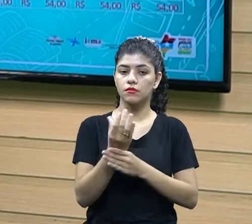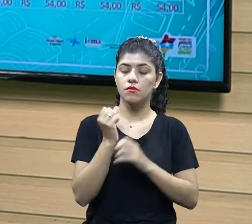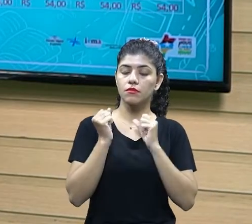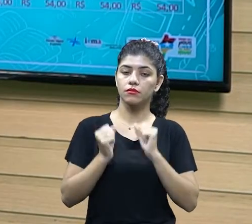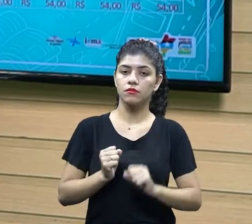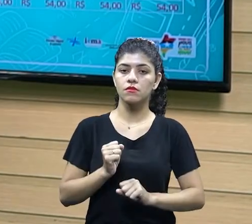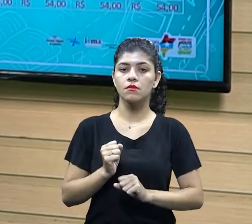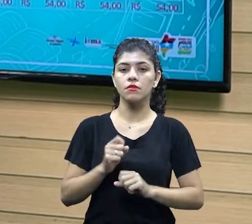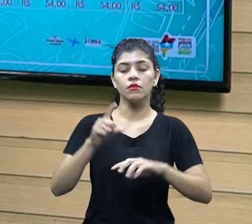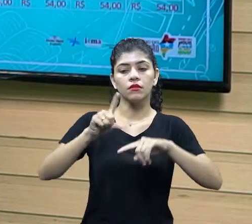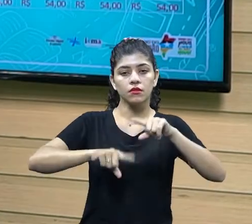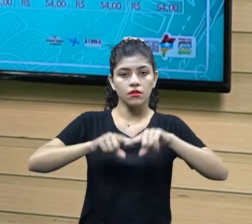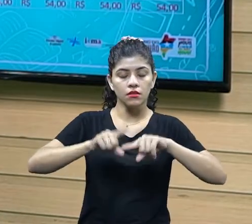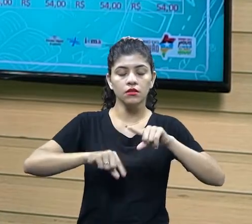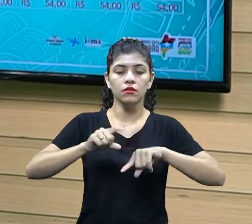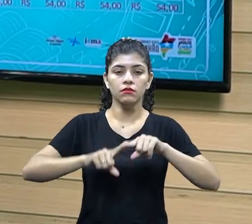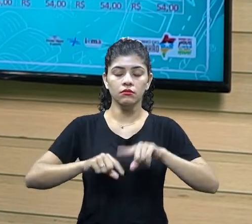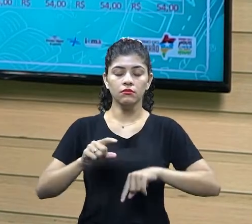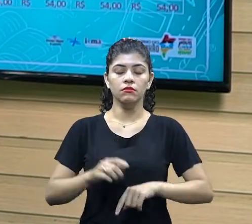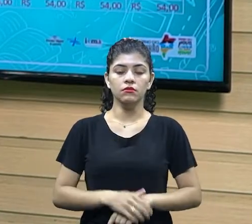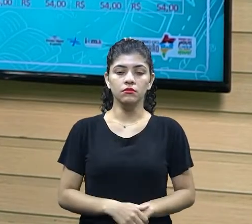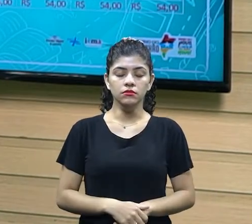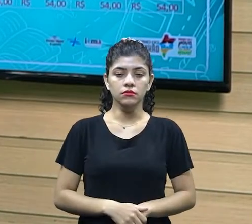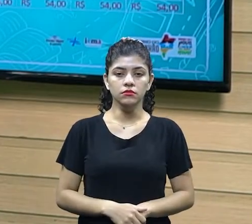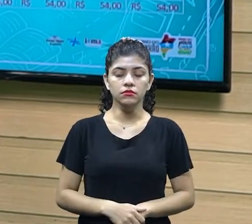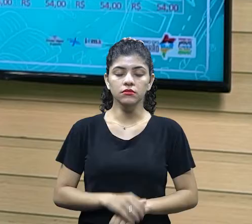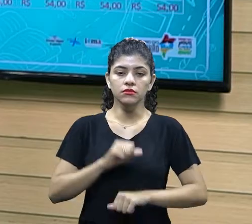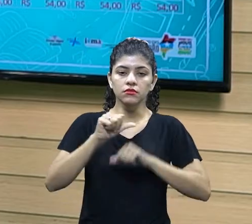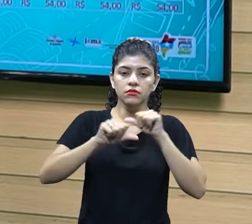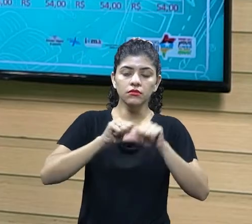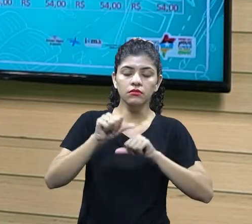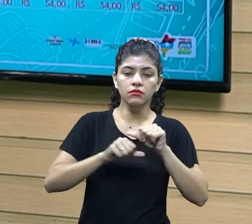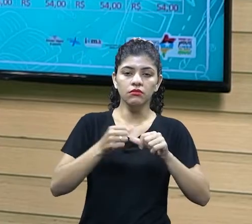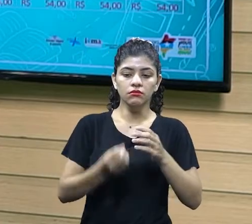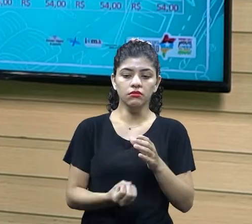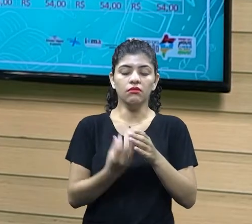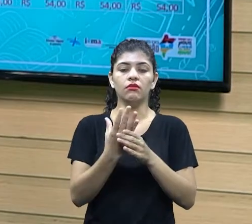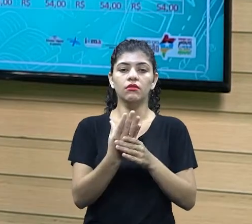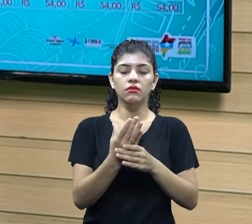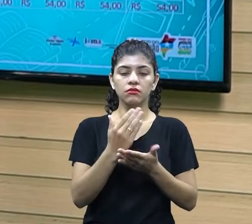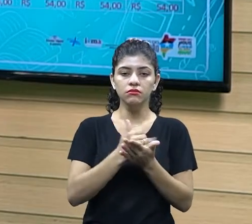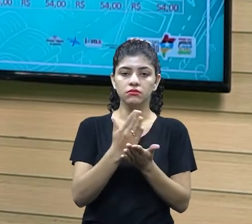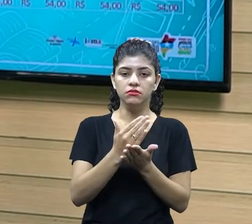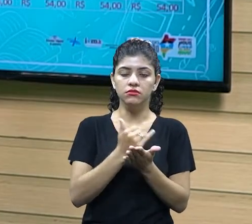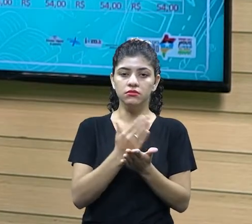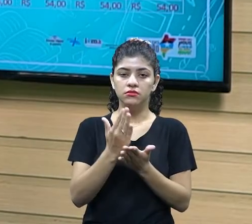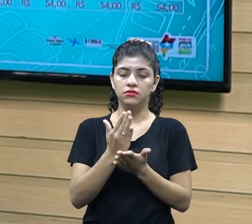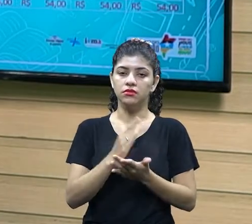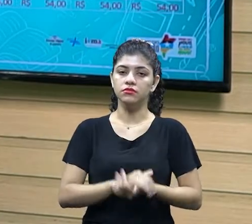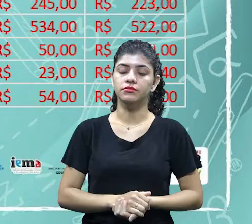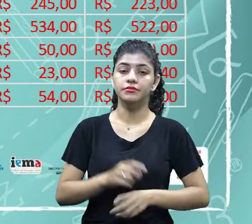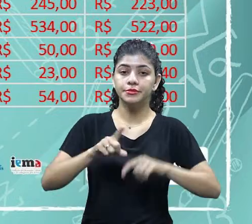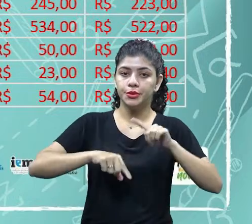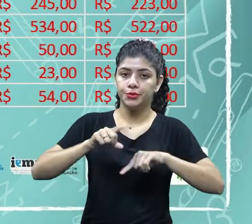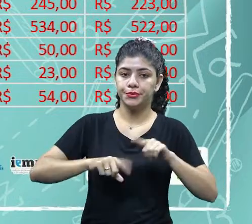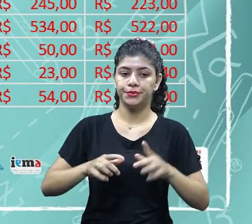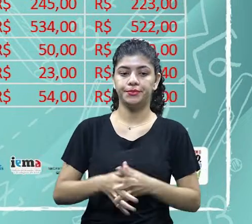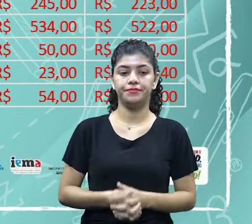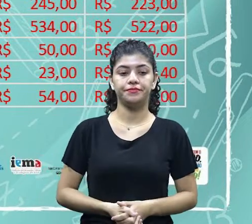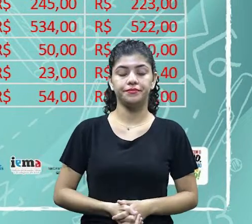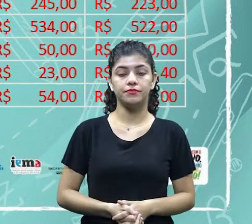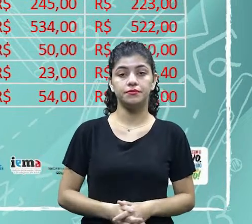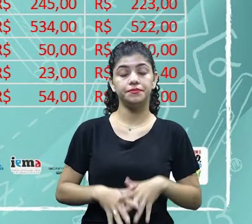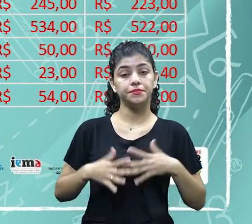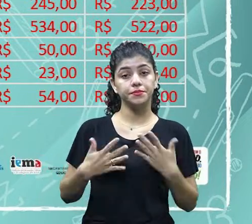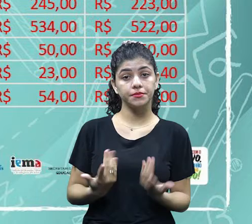pode classificar como matéria-prima, né? Aquilo que sofre transformação e acaba se tornando um produto, certo?